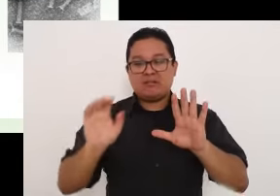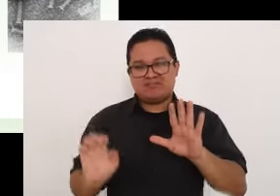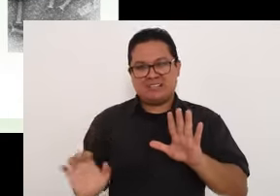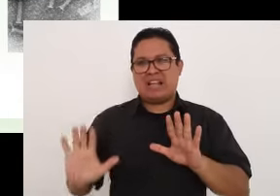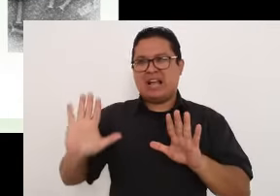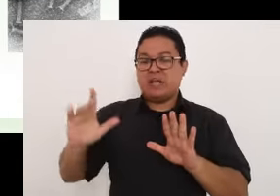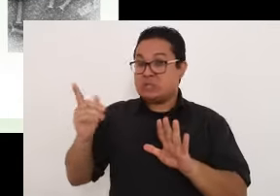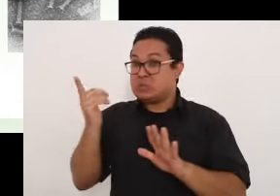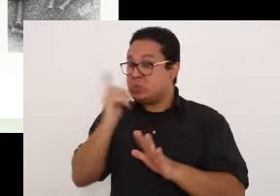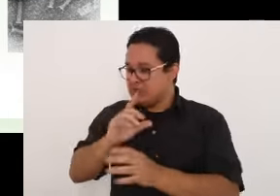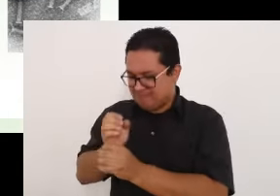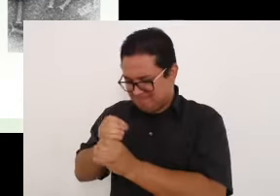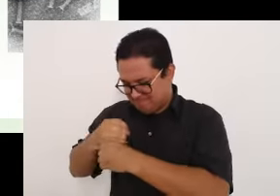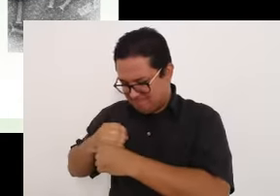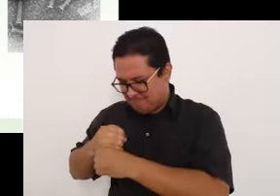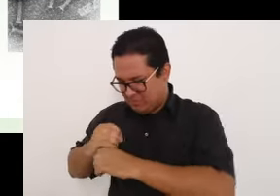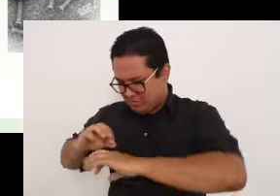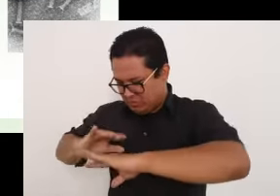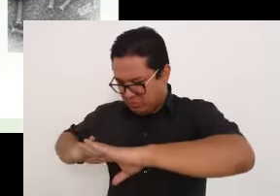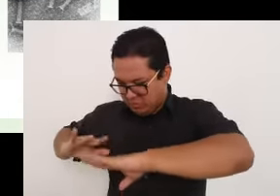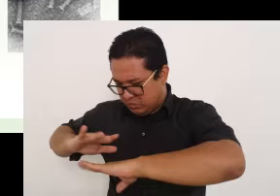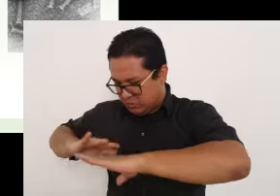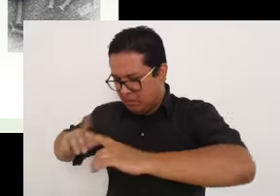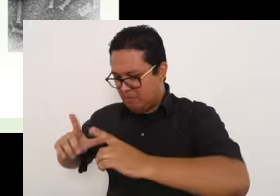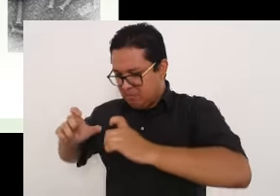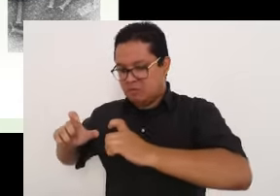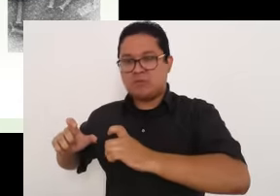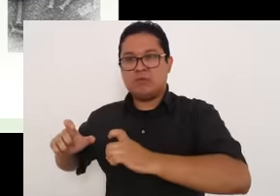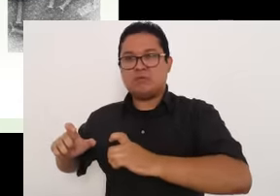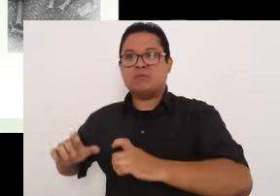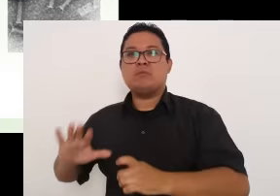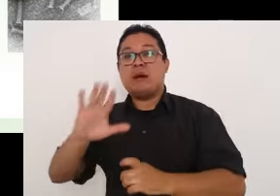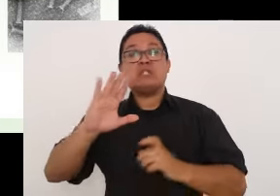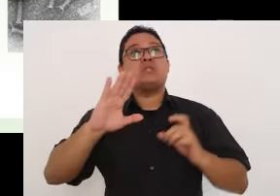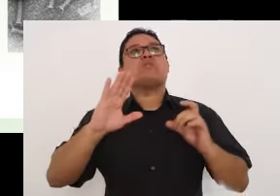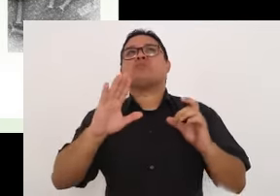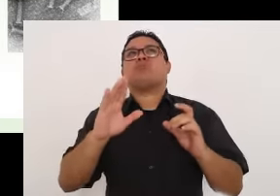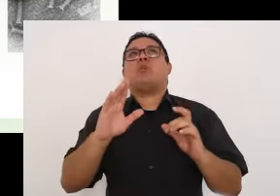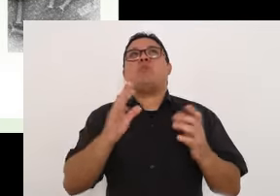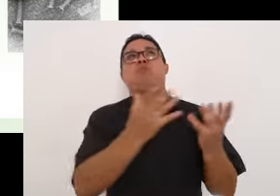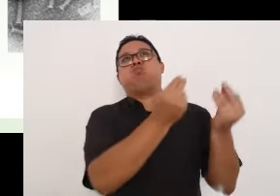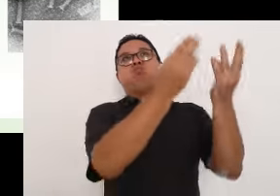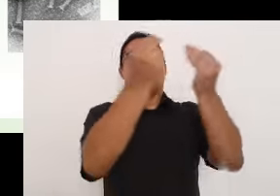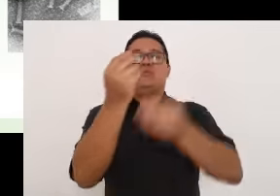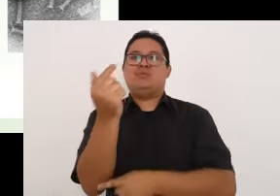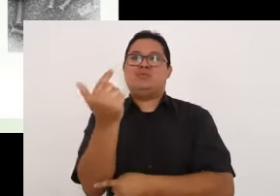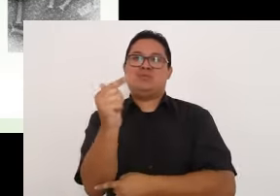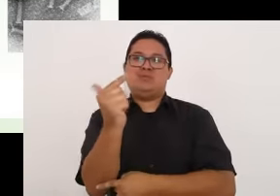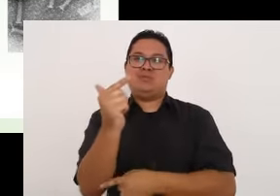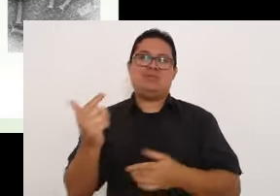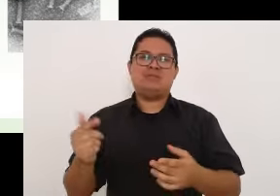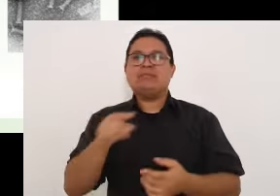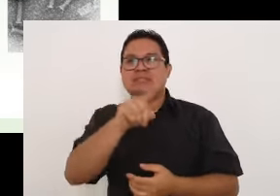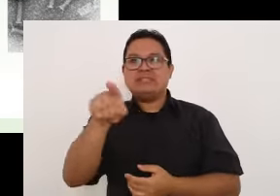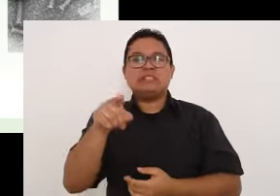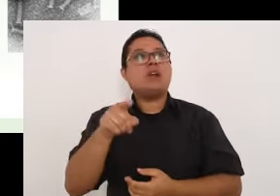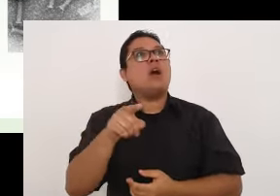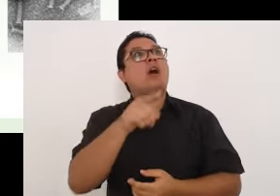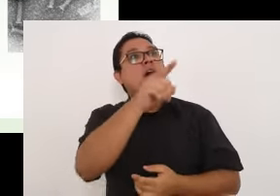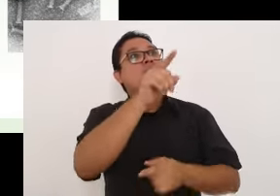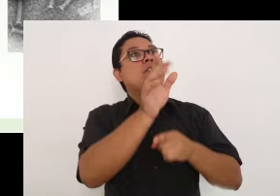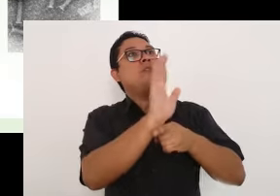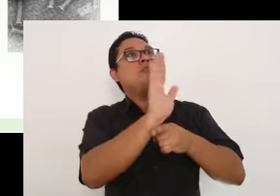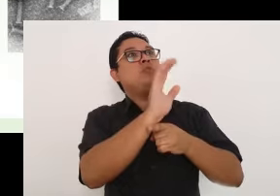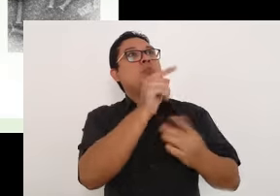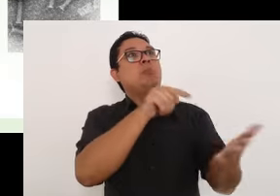numa pós-graduação a manusear, são poucas as pessoas que manuseiam, então não vai cair também em notícia,